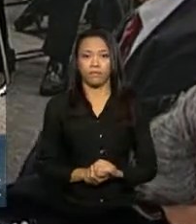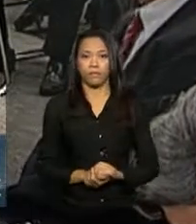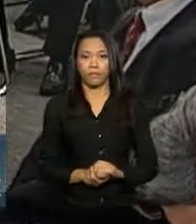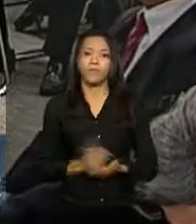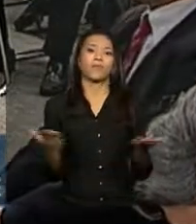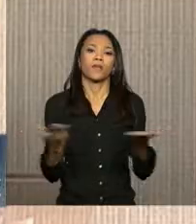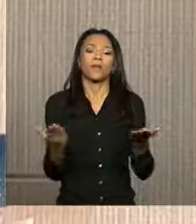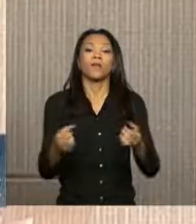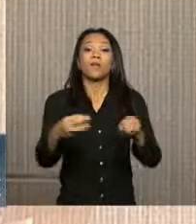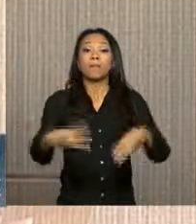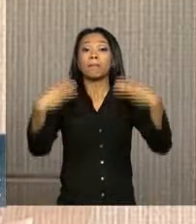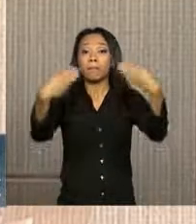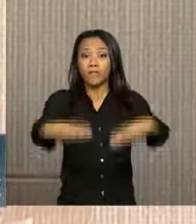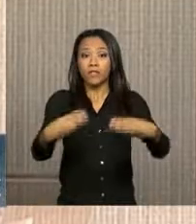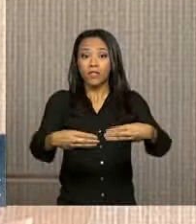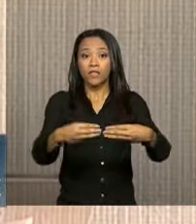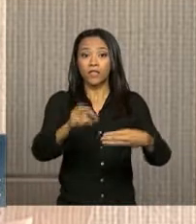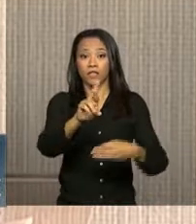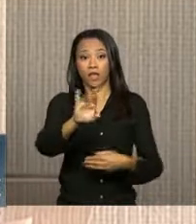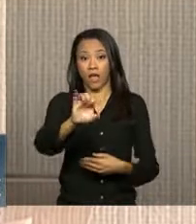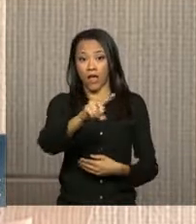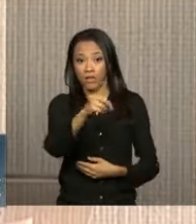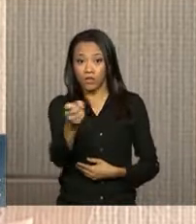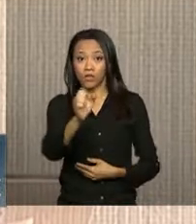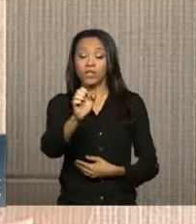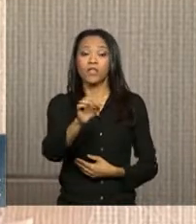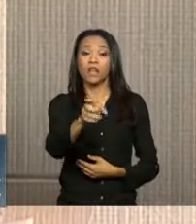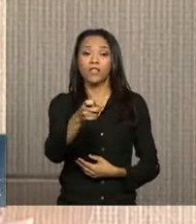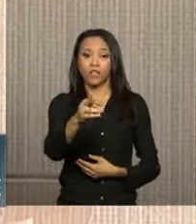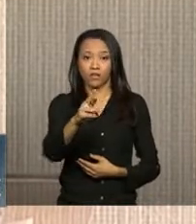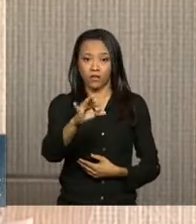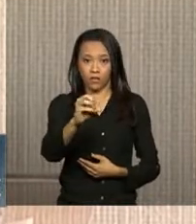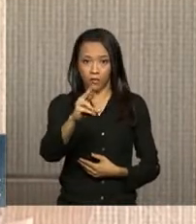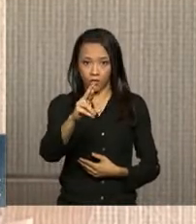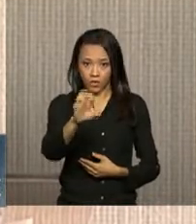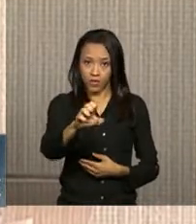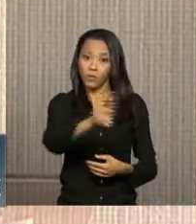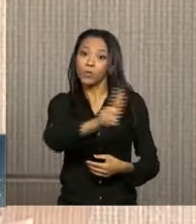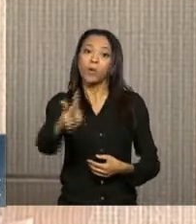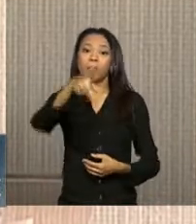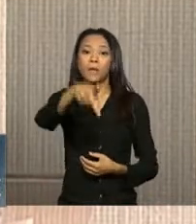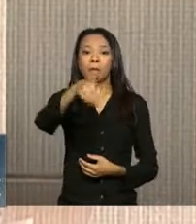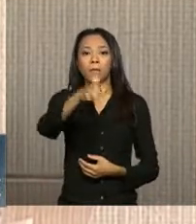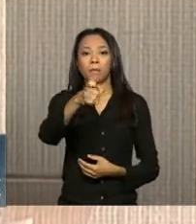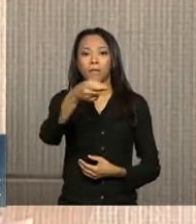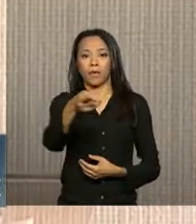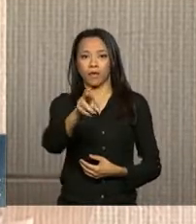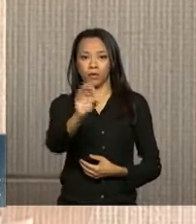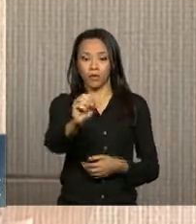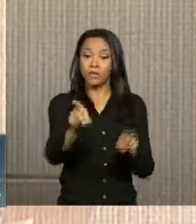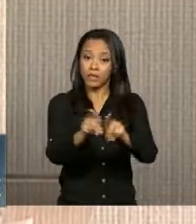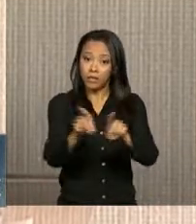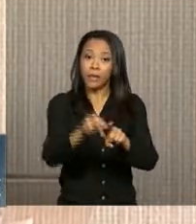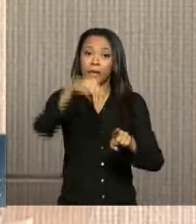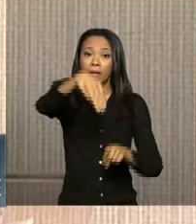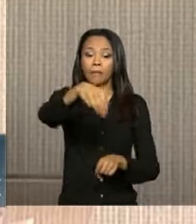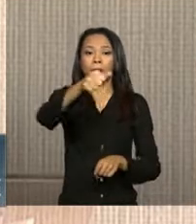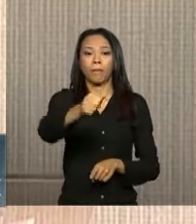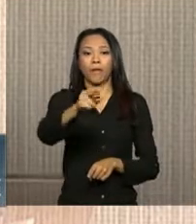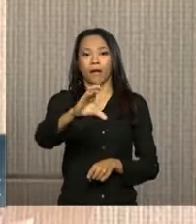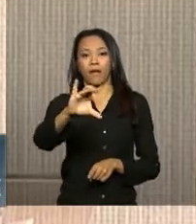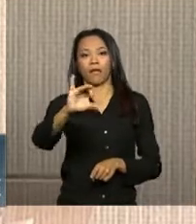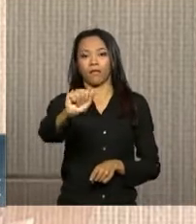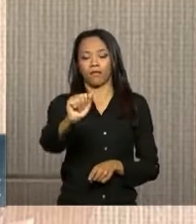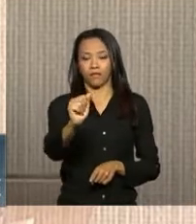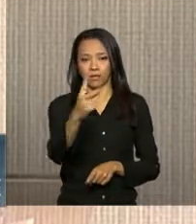ministério das relações exteriores pedro marcos de castro saldanha e márcia canário de oliveira